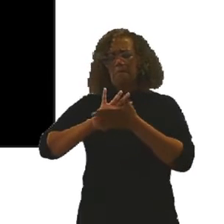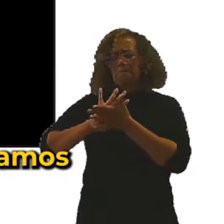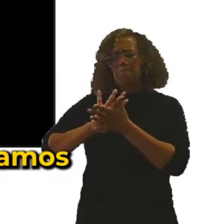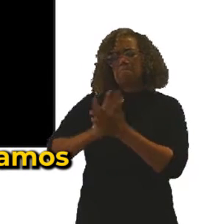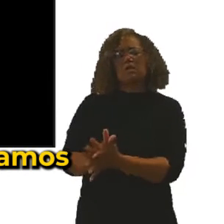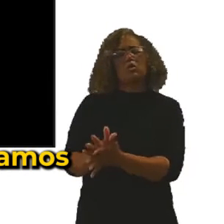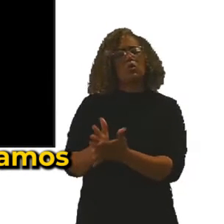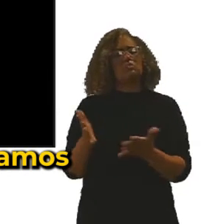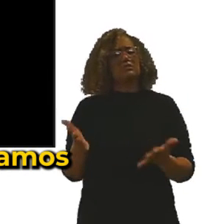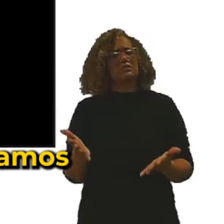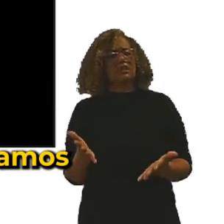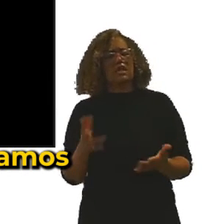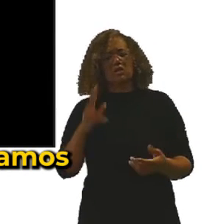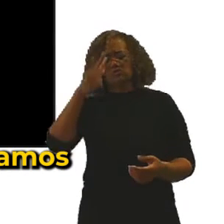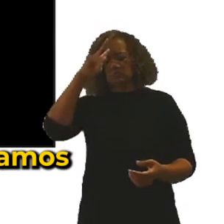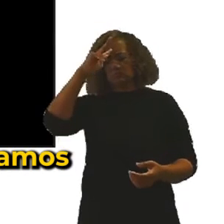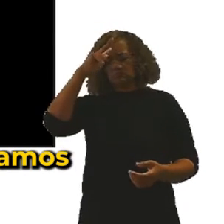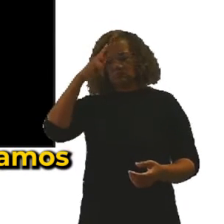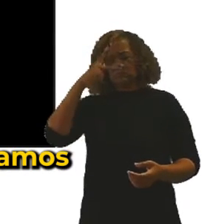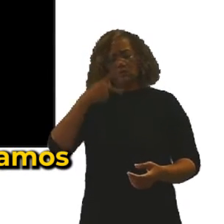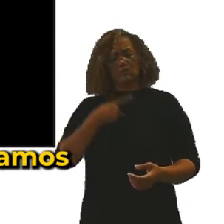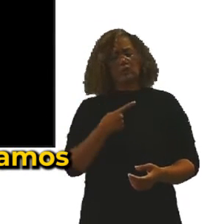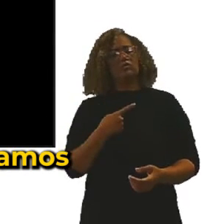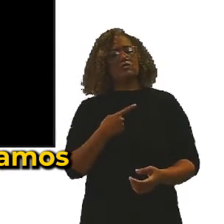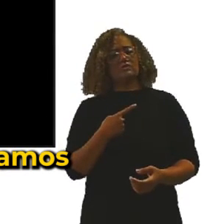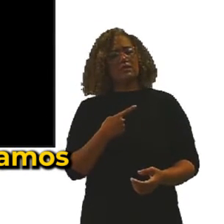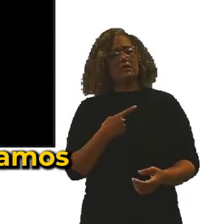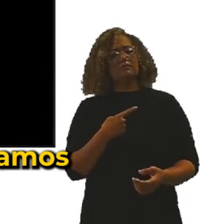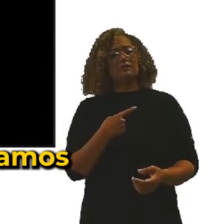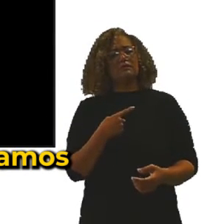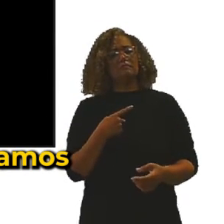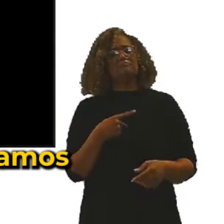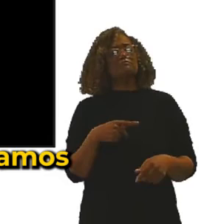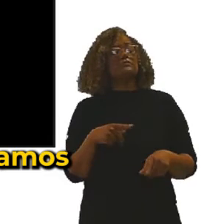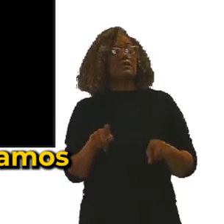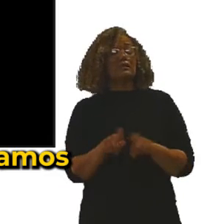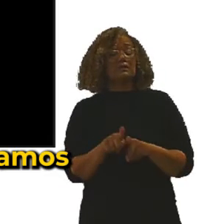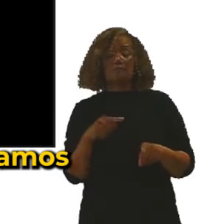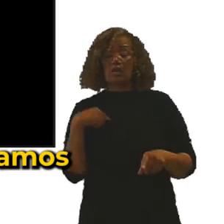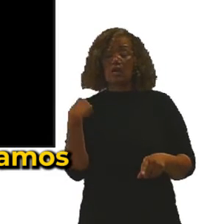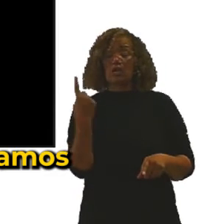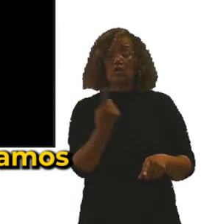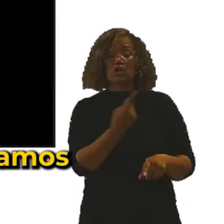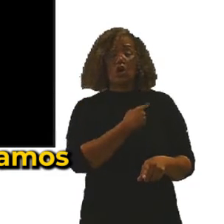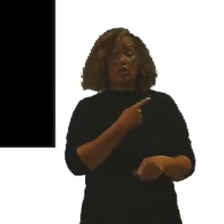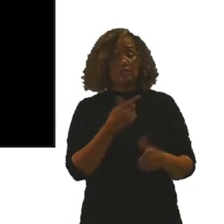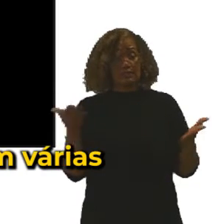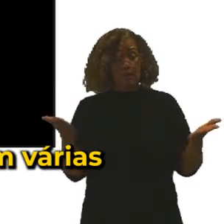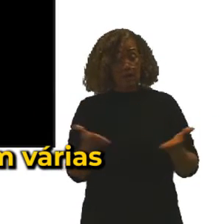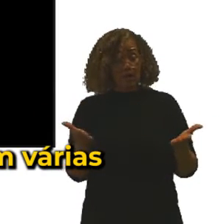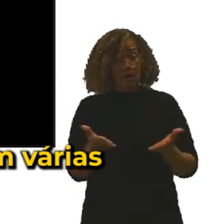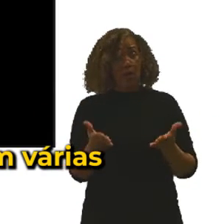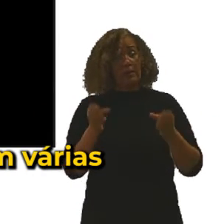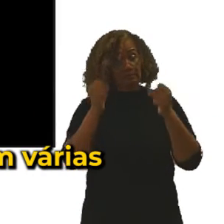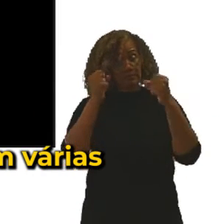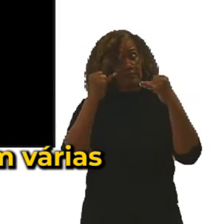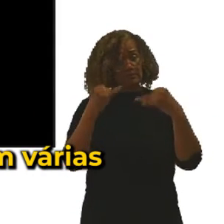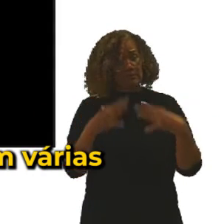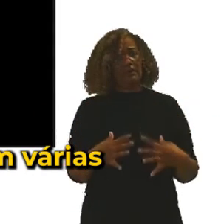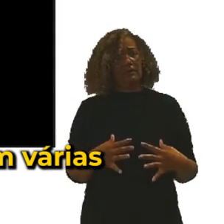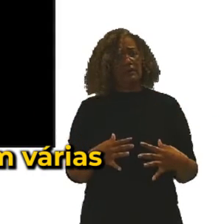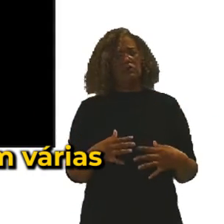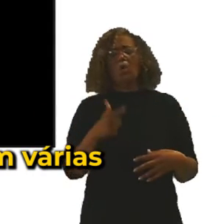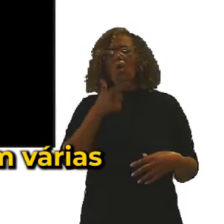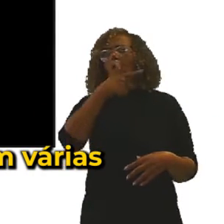preconceituosas, androcêntricas, que efetivamente nós estamos neste momento aqui e em vários